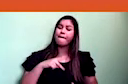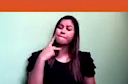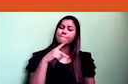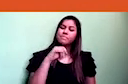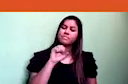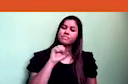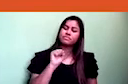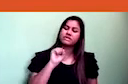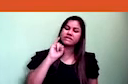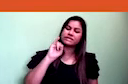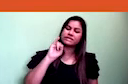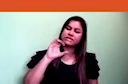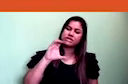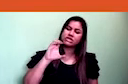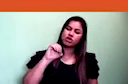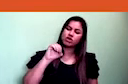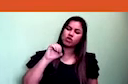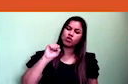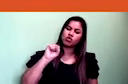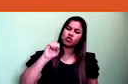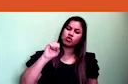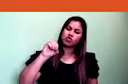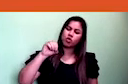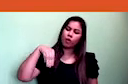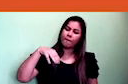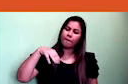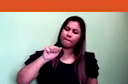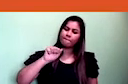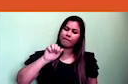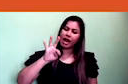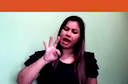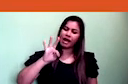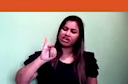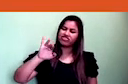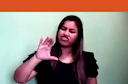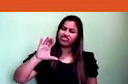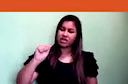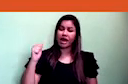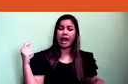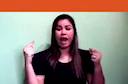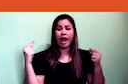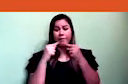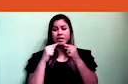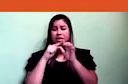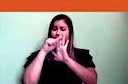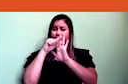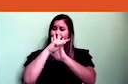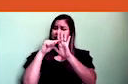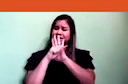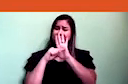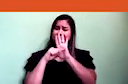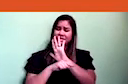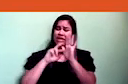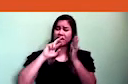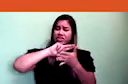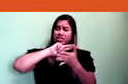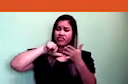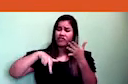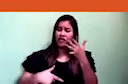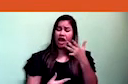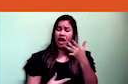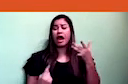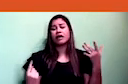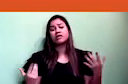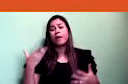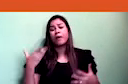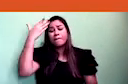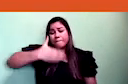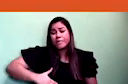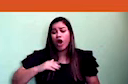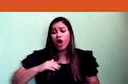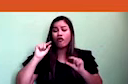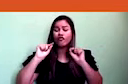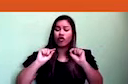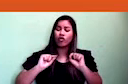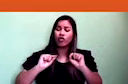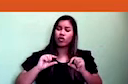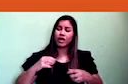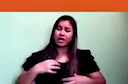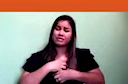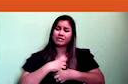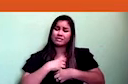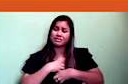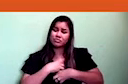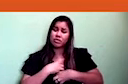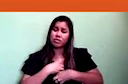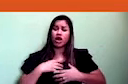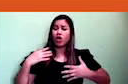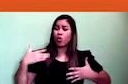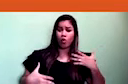trouxe vários experimentos e pesquisas mostrando o quanto nós estamos vinculados, né, às questões